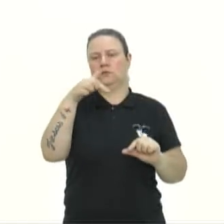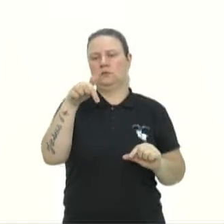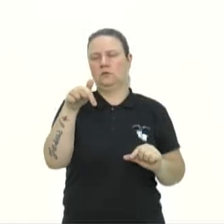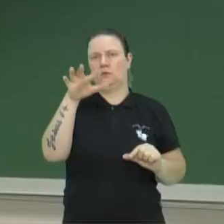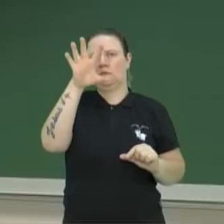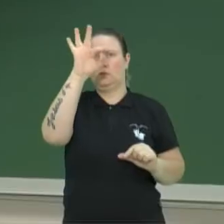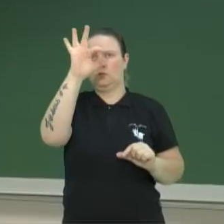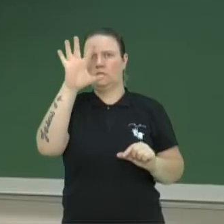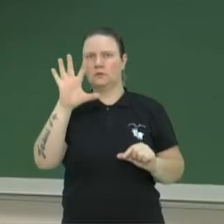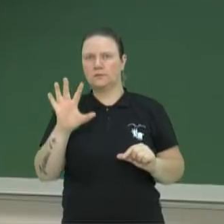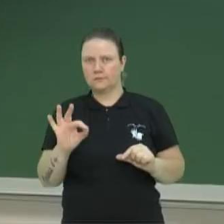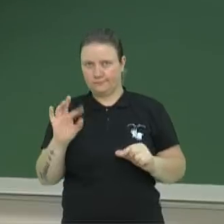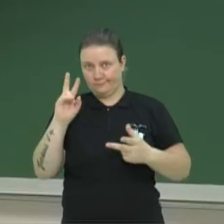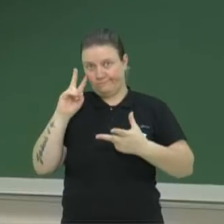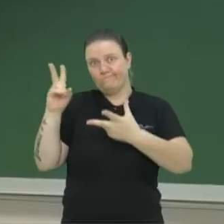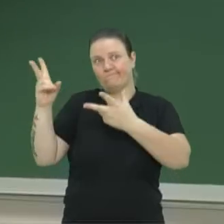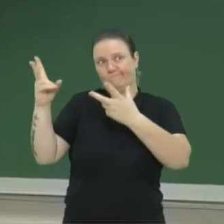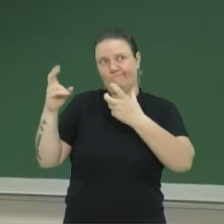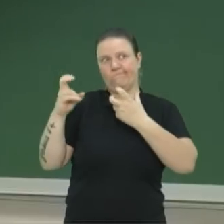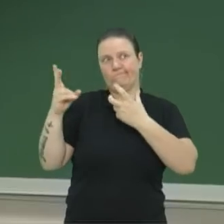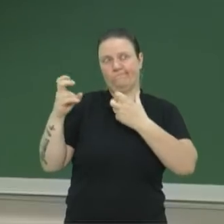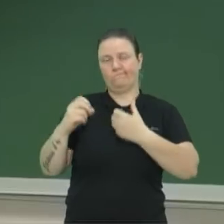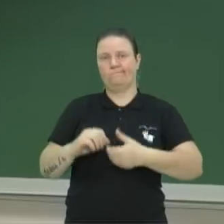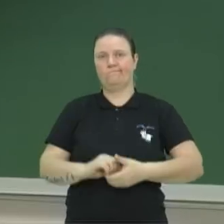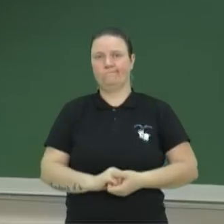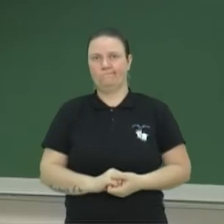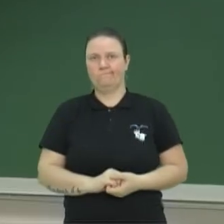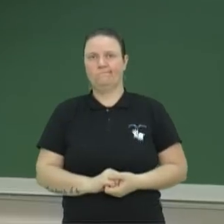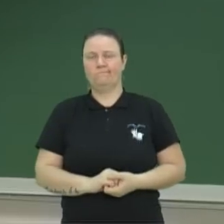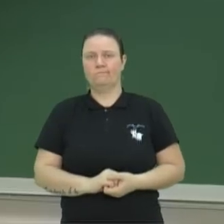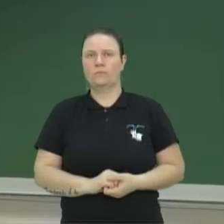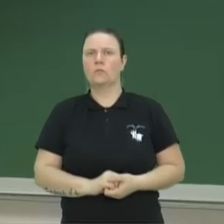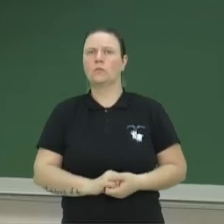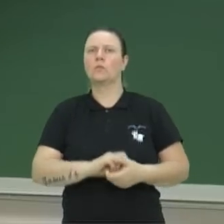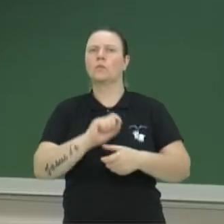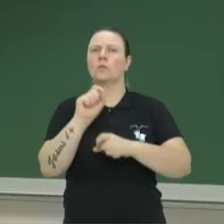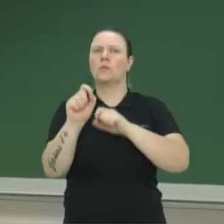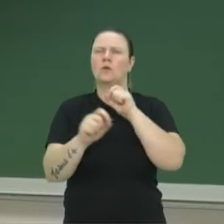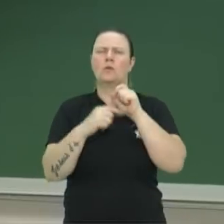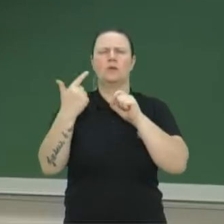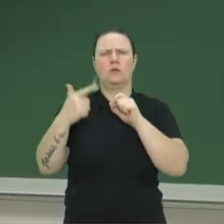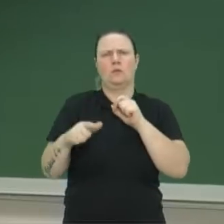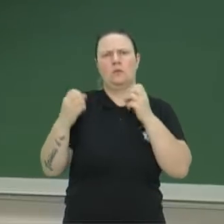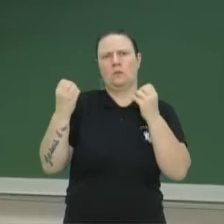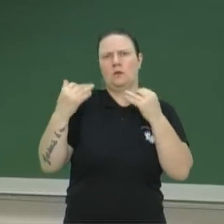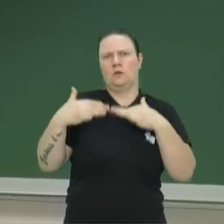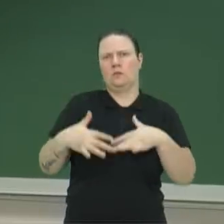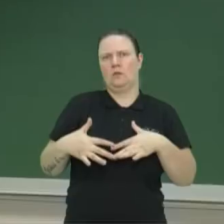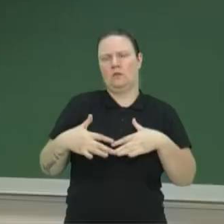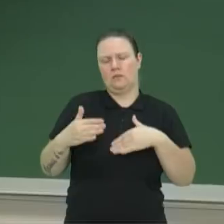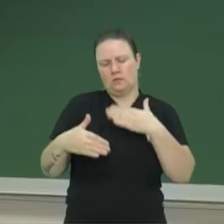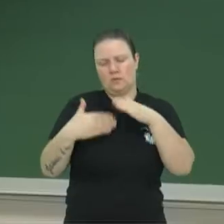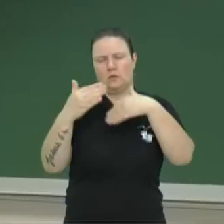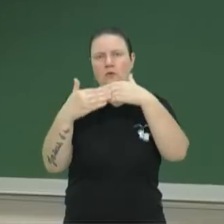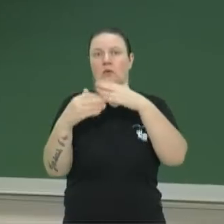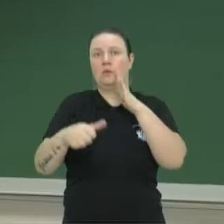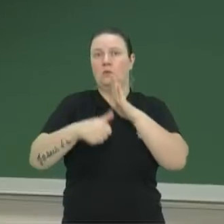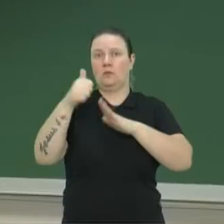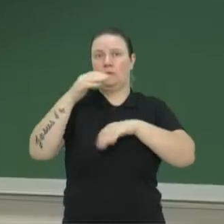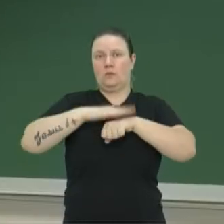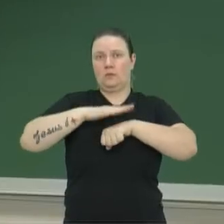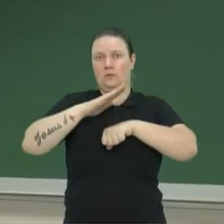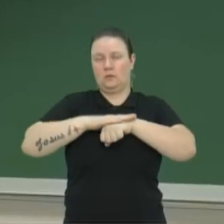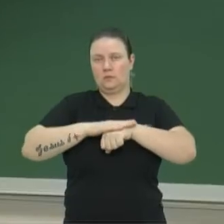37%. Então, você observou essas informações, né? Então, depois a gente vai falar um pouquinho, né, sobre esse primeiro